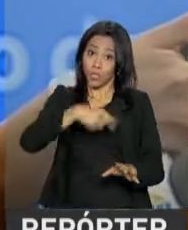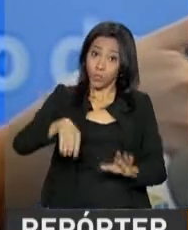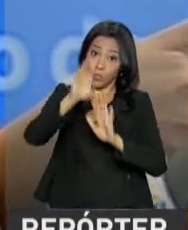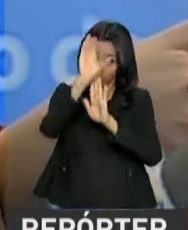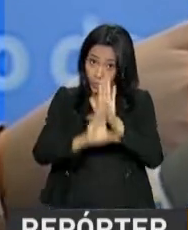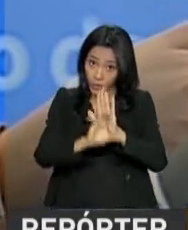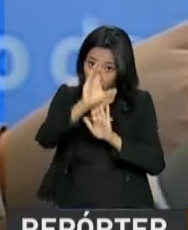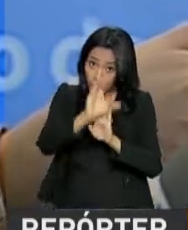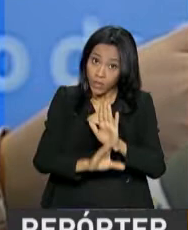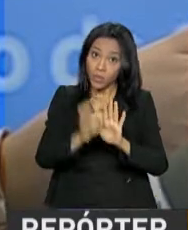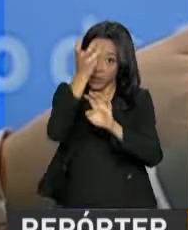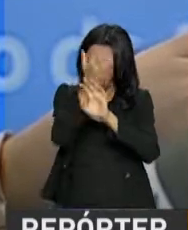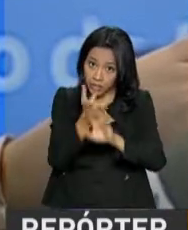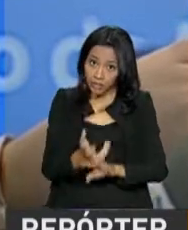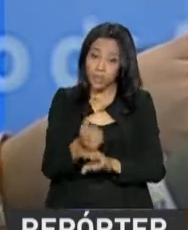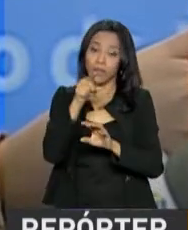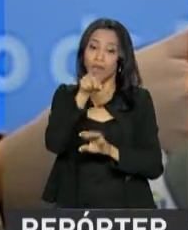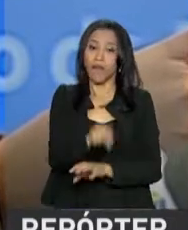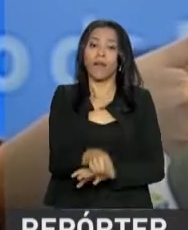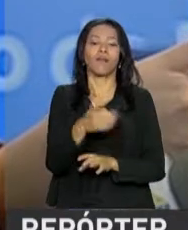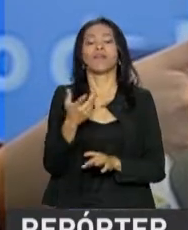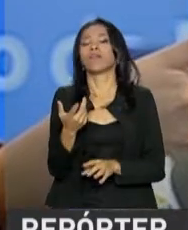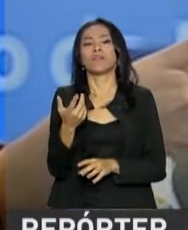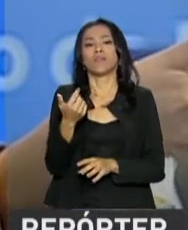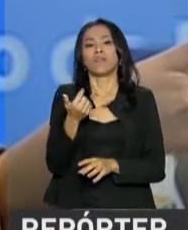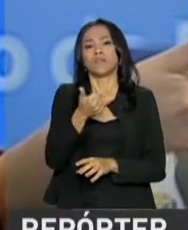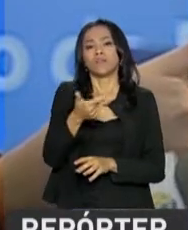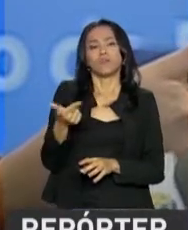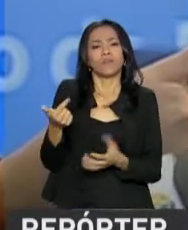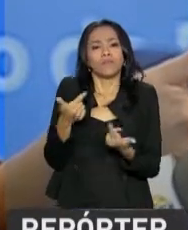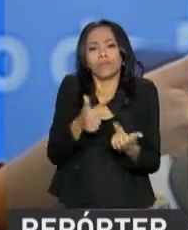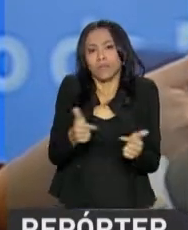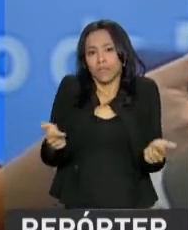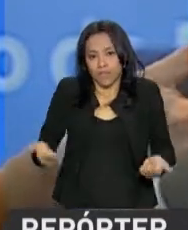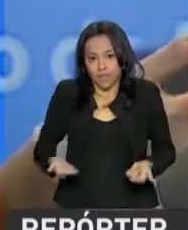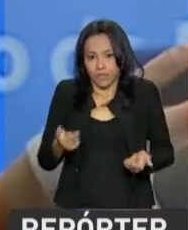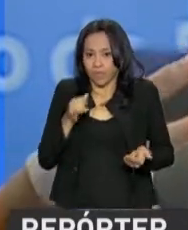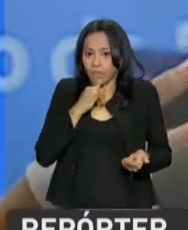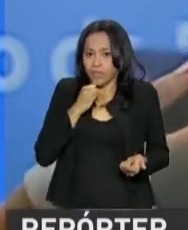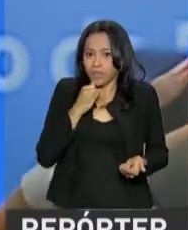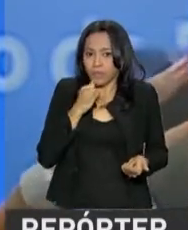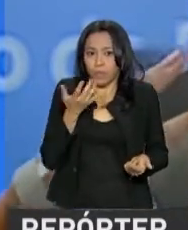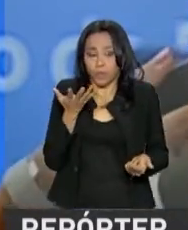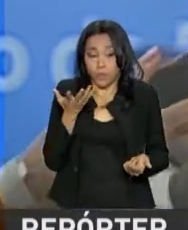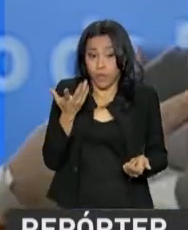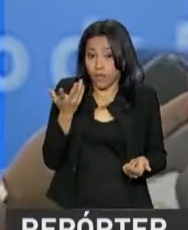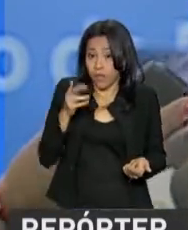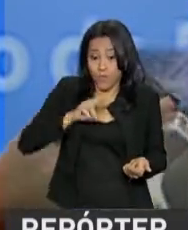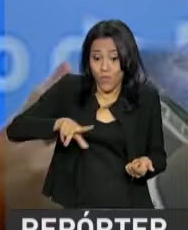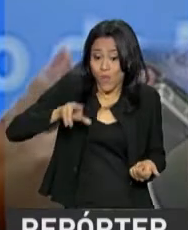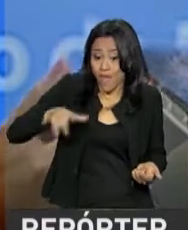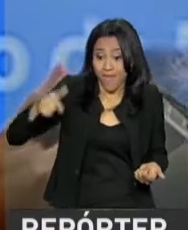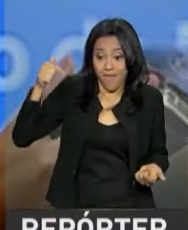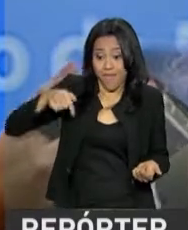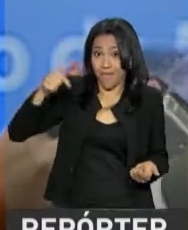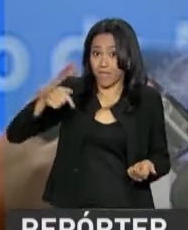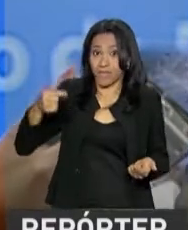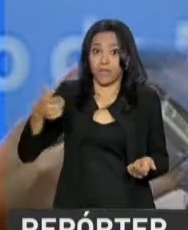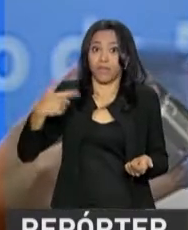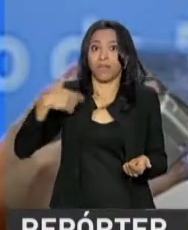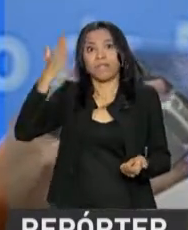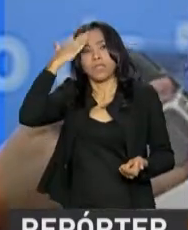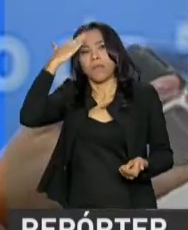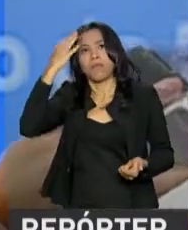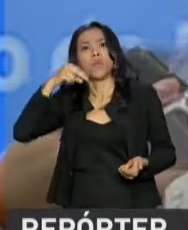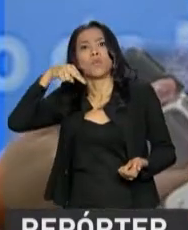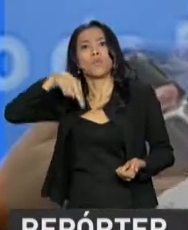mande na avaliação ela nasceu não tem autonomia principalmente avaliação larga escala não é ela que determina o nível